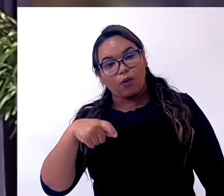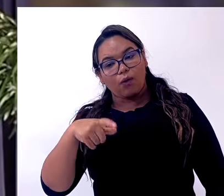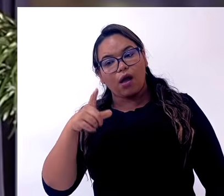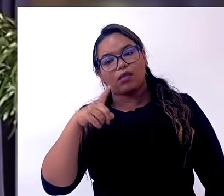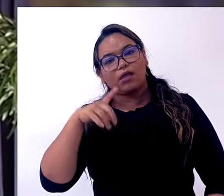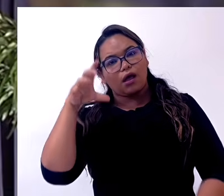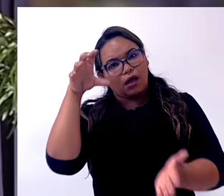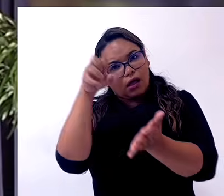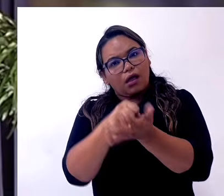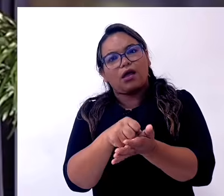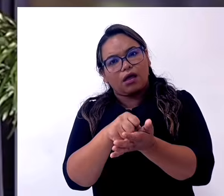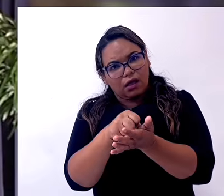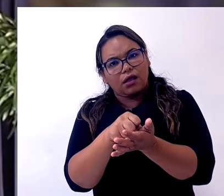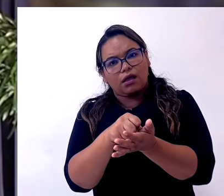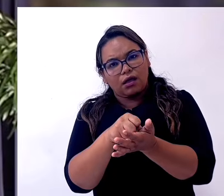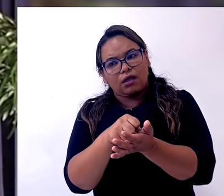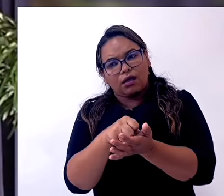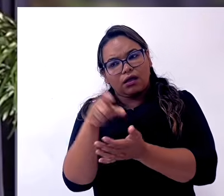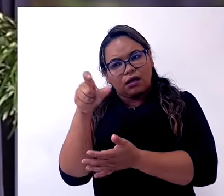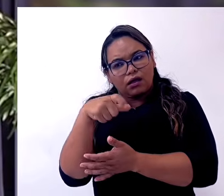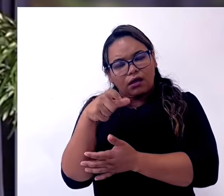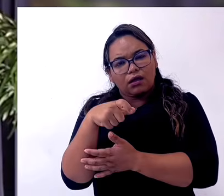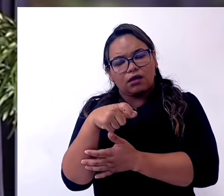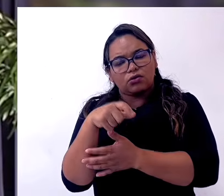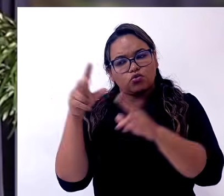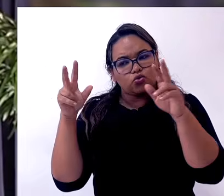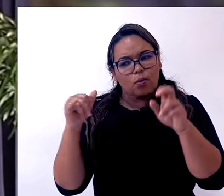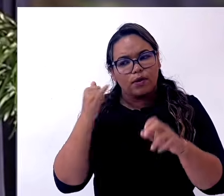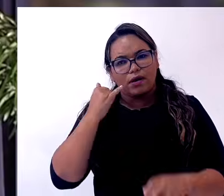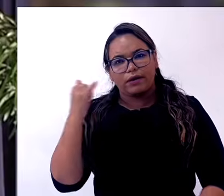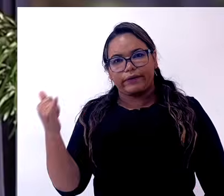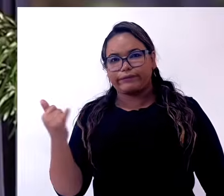de um telefone a bordo do avião.